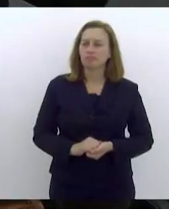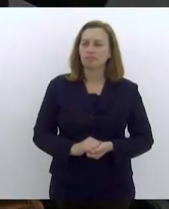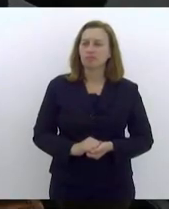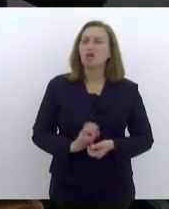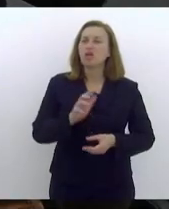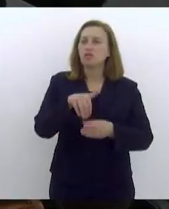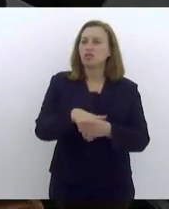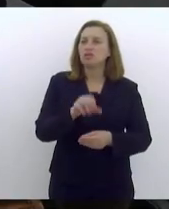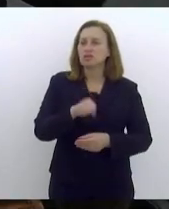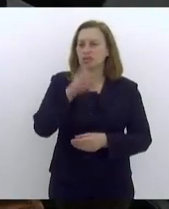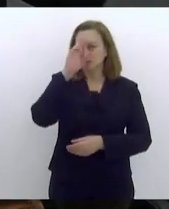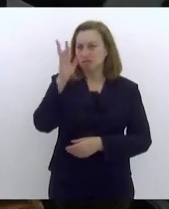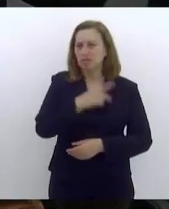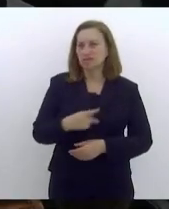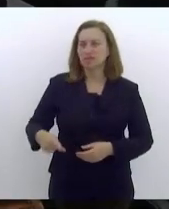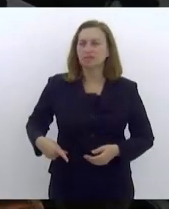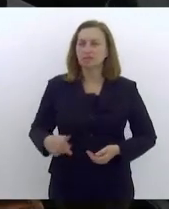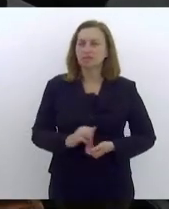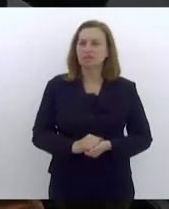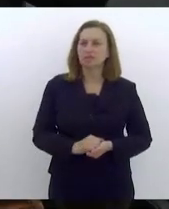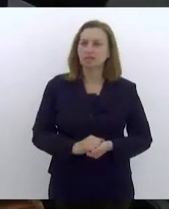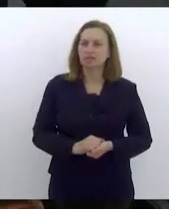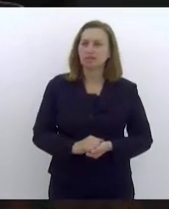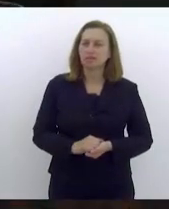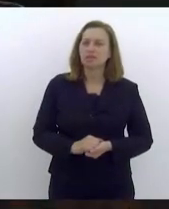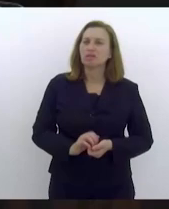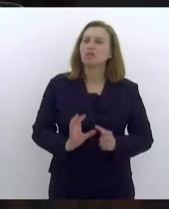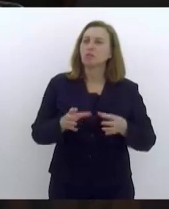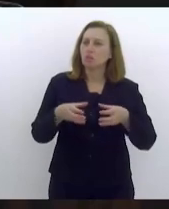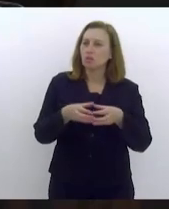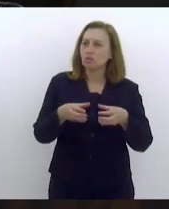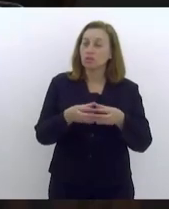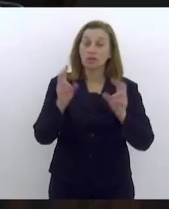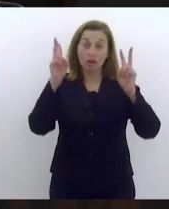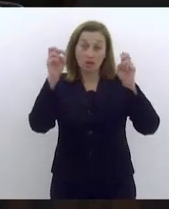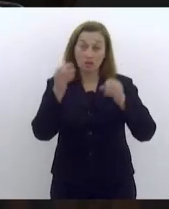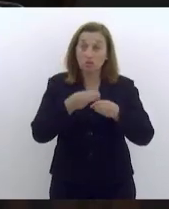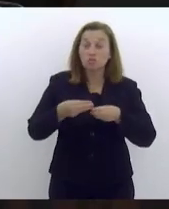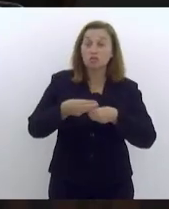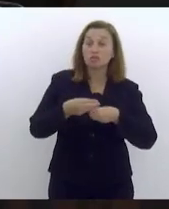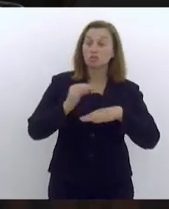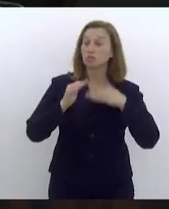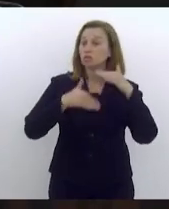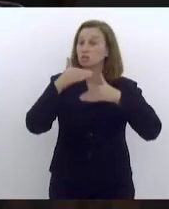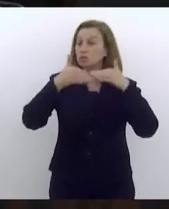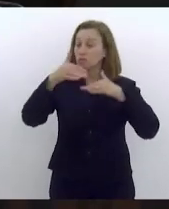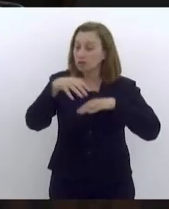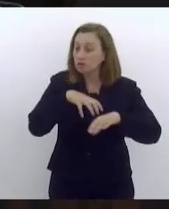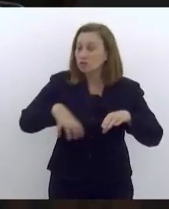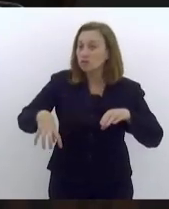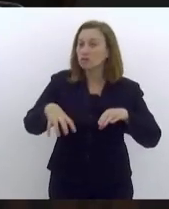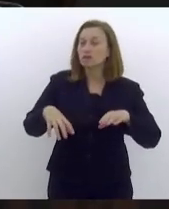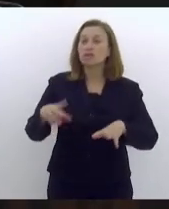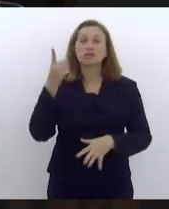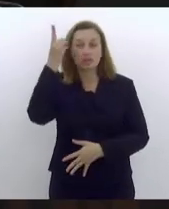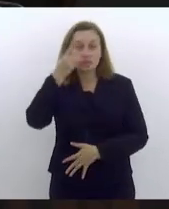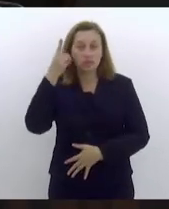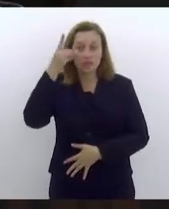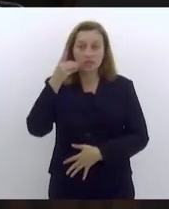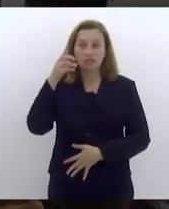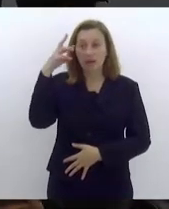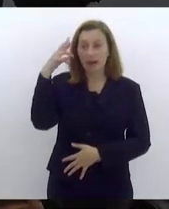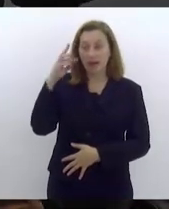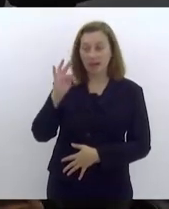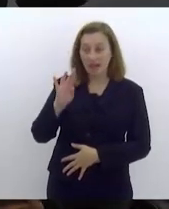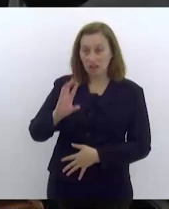Voto favorável, senhora presidente. Pela Comissão de Assuntos Municipais e Desenvolvimento Regional, deputado Renato